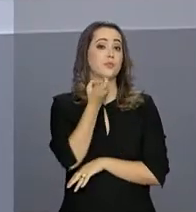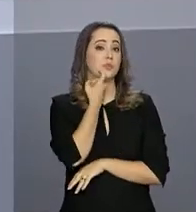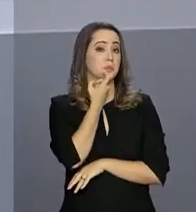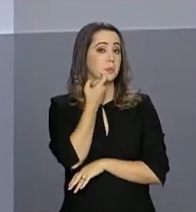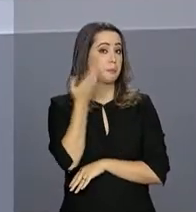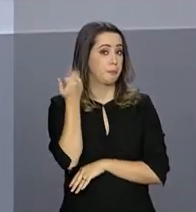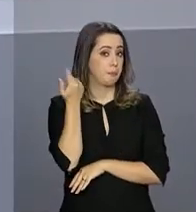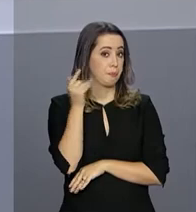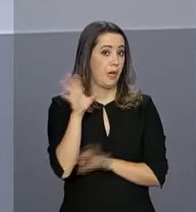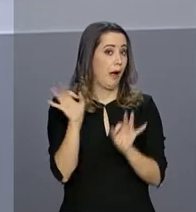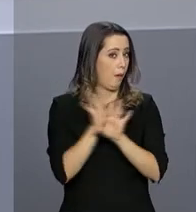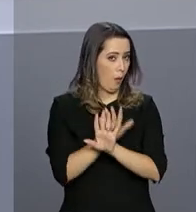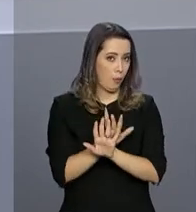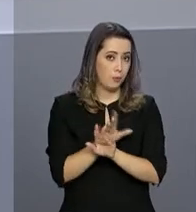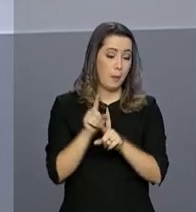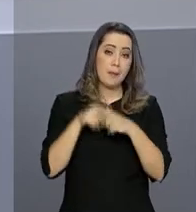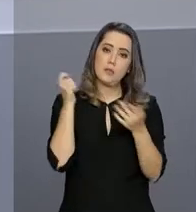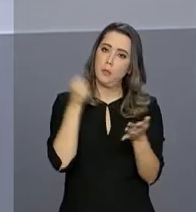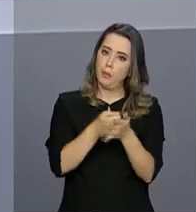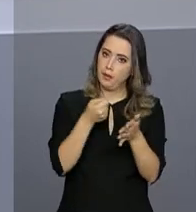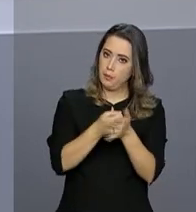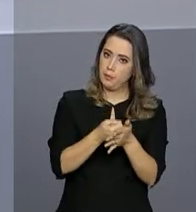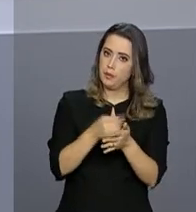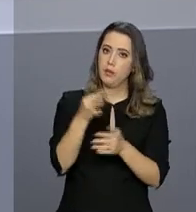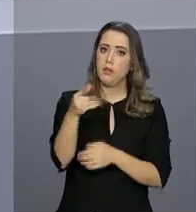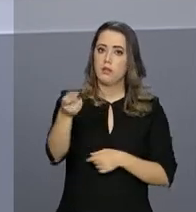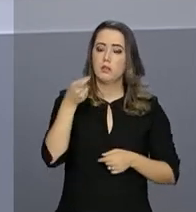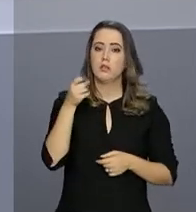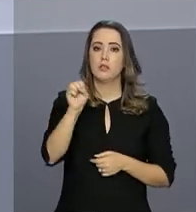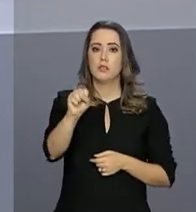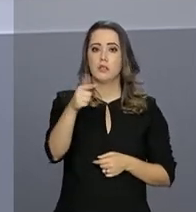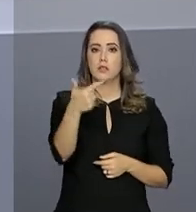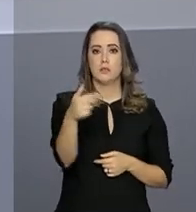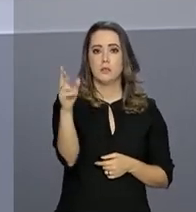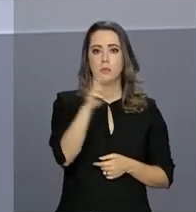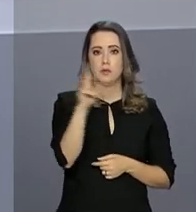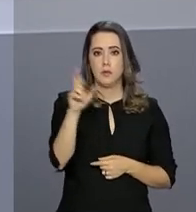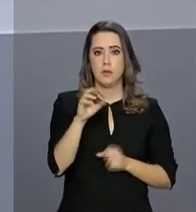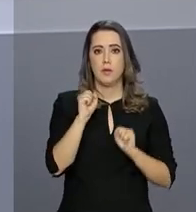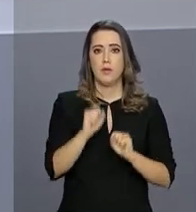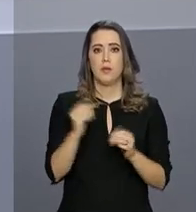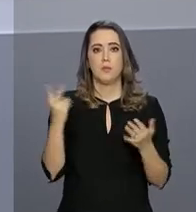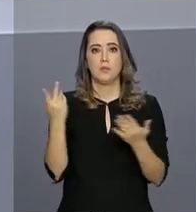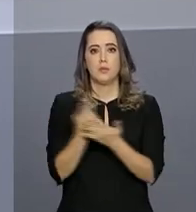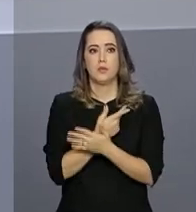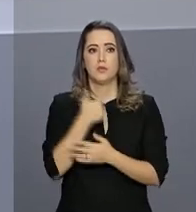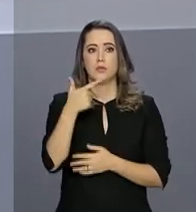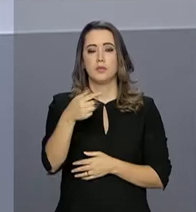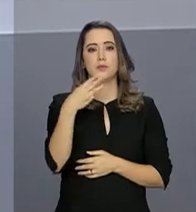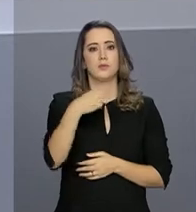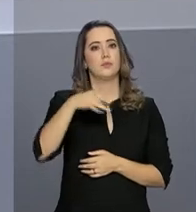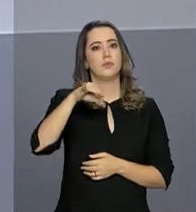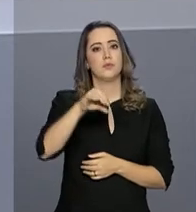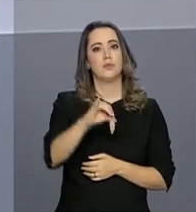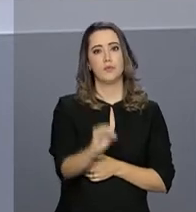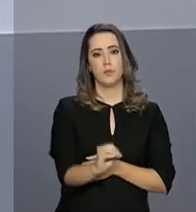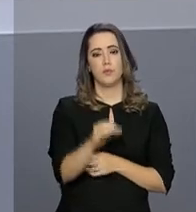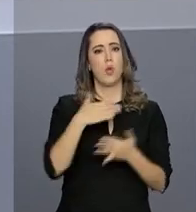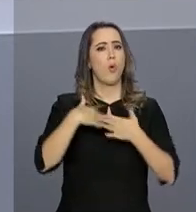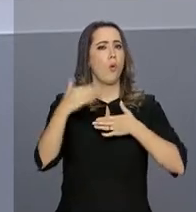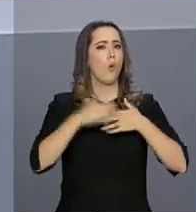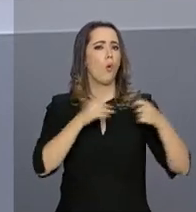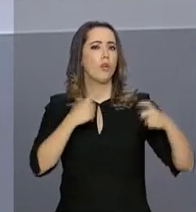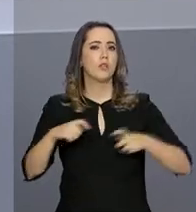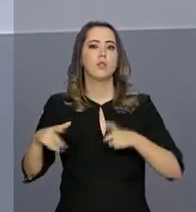na última sexta feira mas o pagamento da taxa no valor de 82 reais pode ser feita até o dia 23 de maio em qualquer